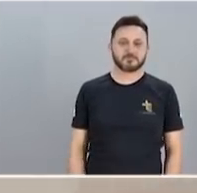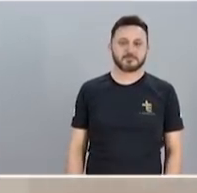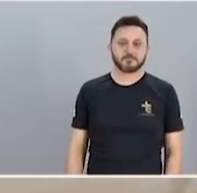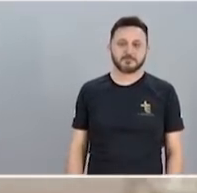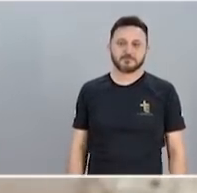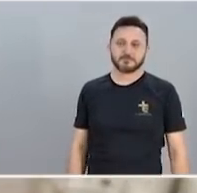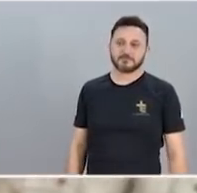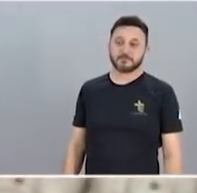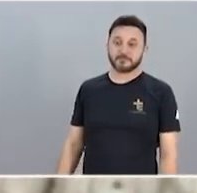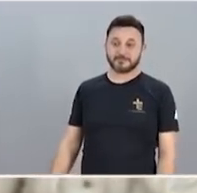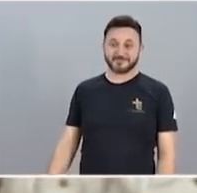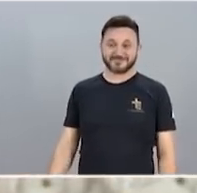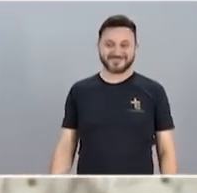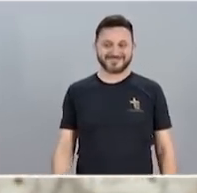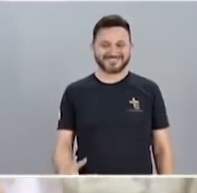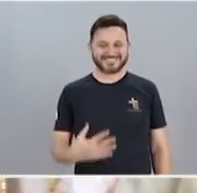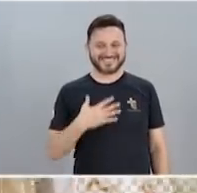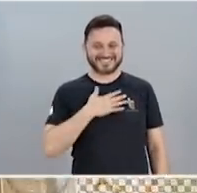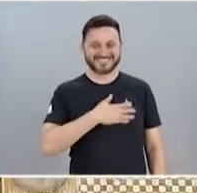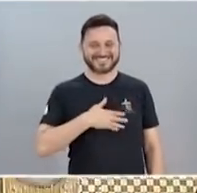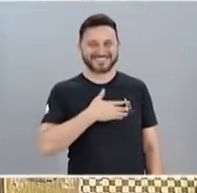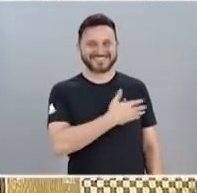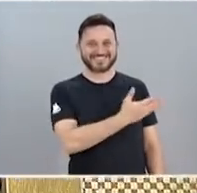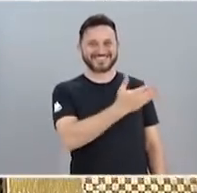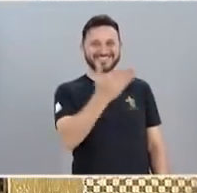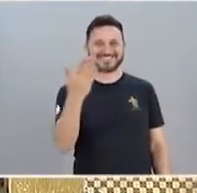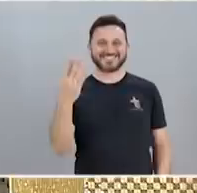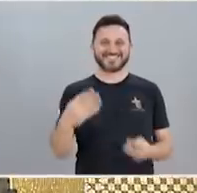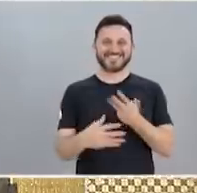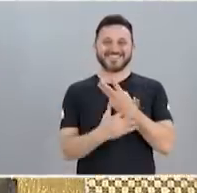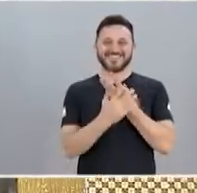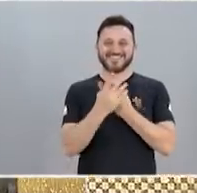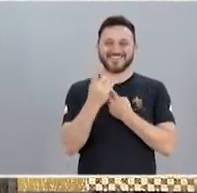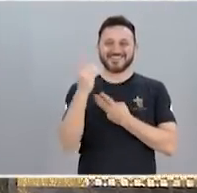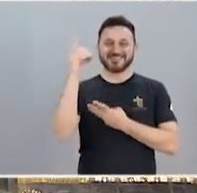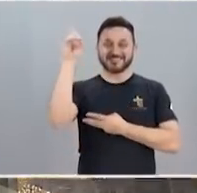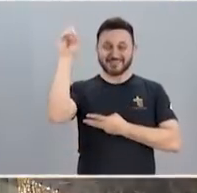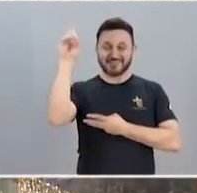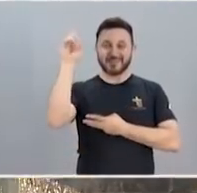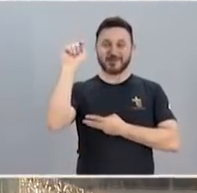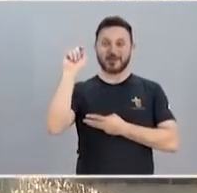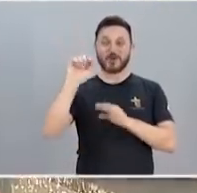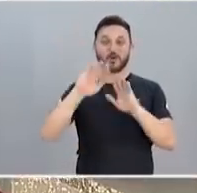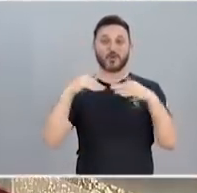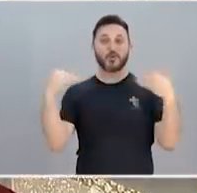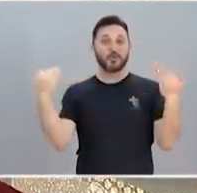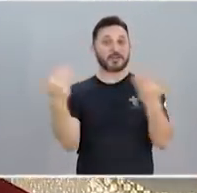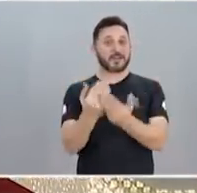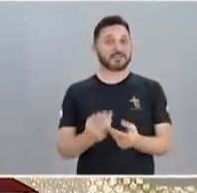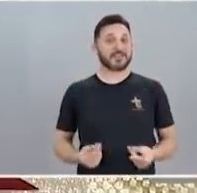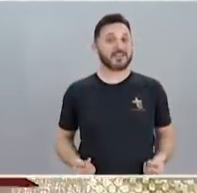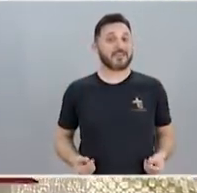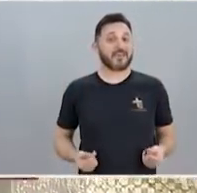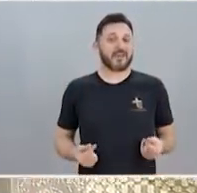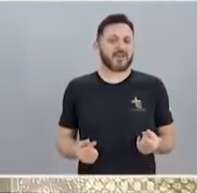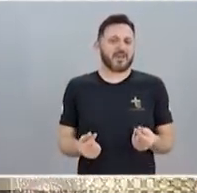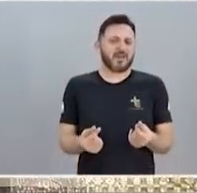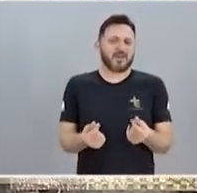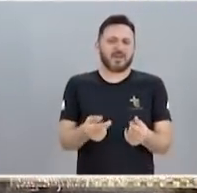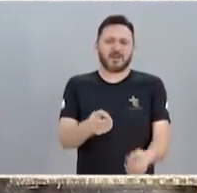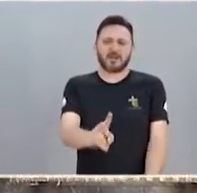céu. Filho, a Santíssima Trindade é a comunidade eterna do amor.